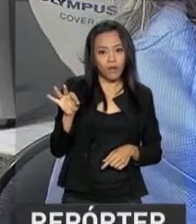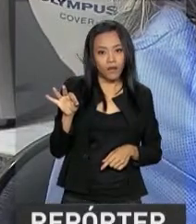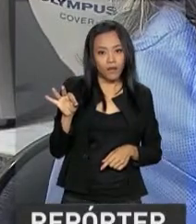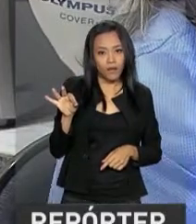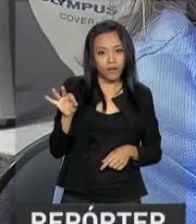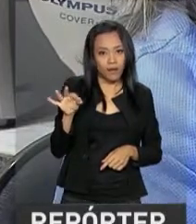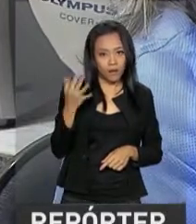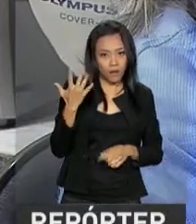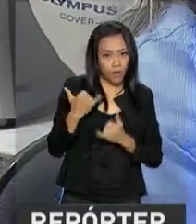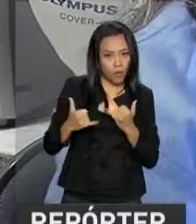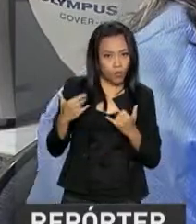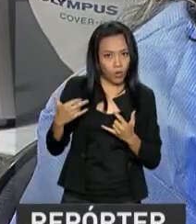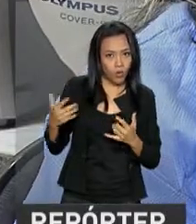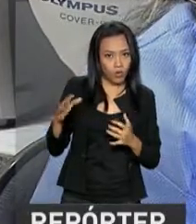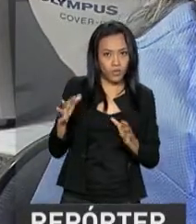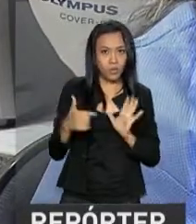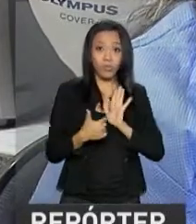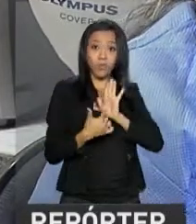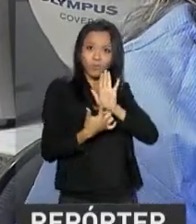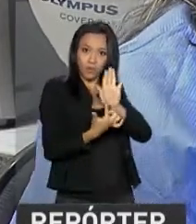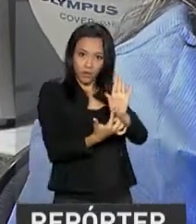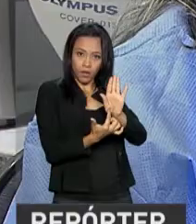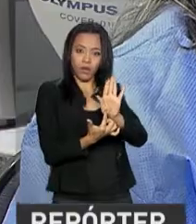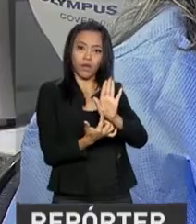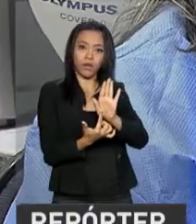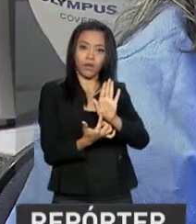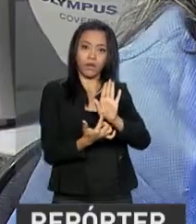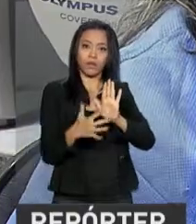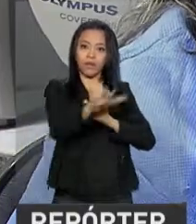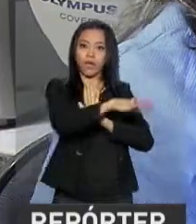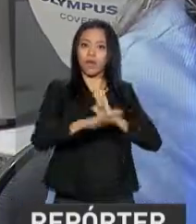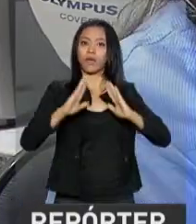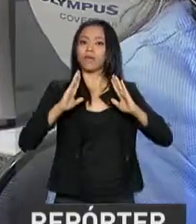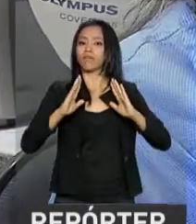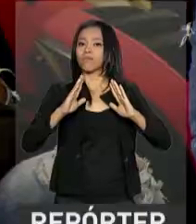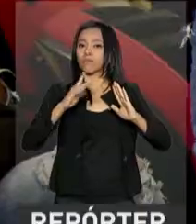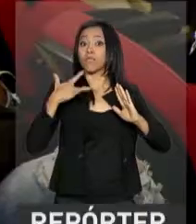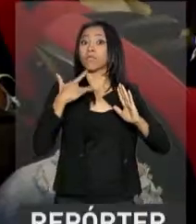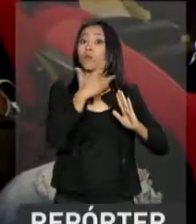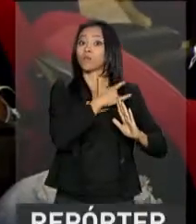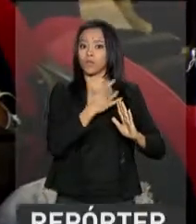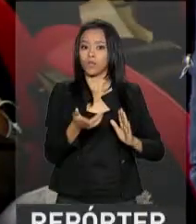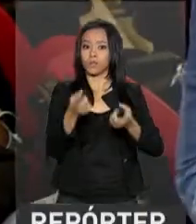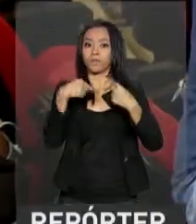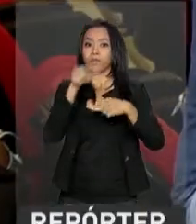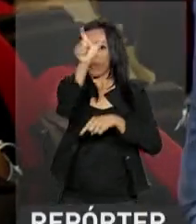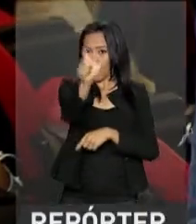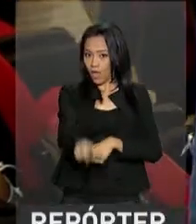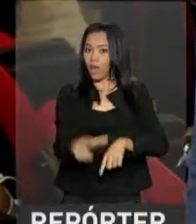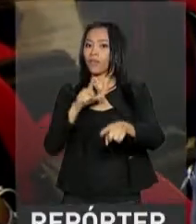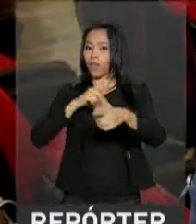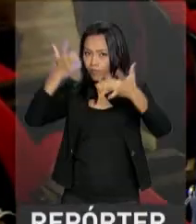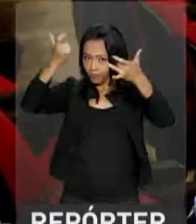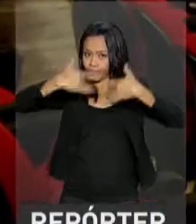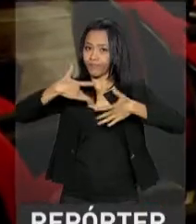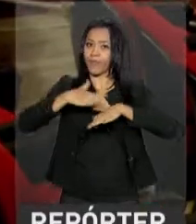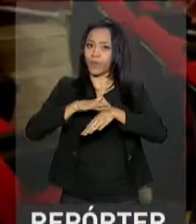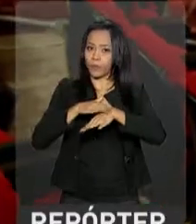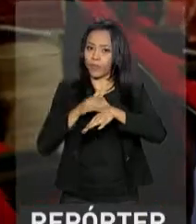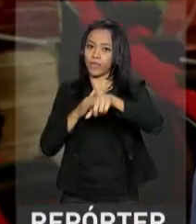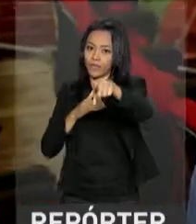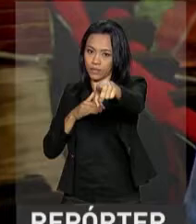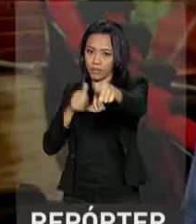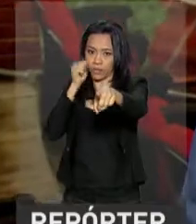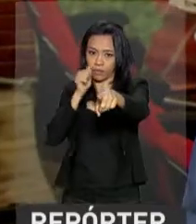alguma coisa que seja suspeito e mostrar pra da área da saúde para ir lá portadora de chagas a aposentada maria da conceição